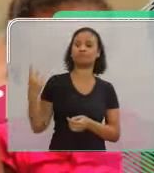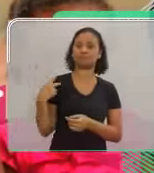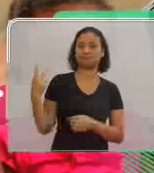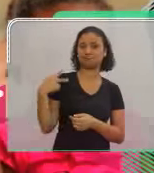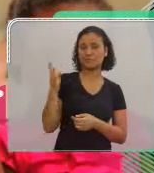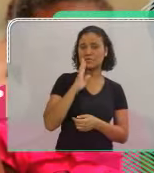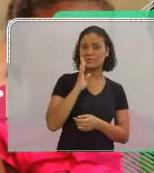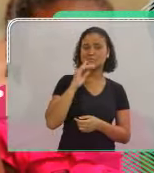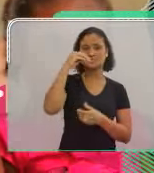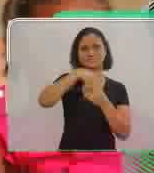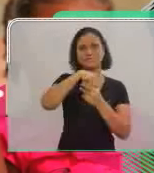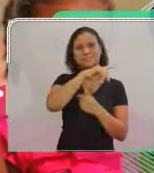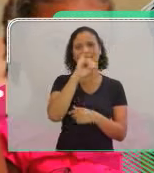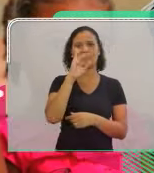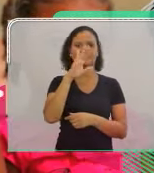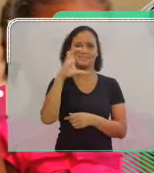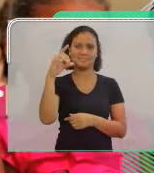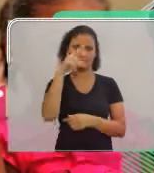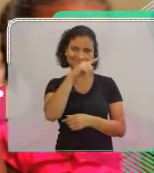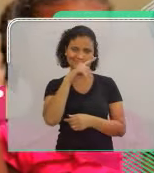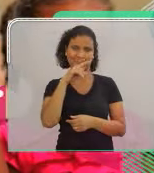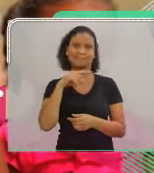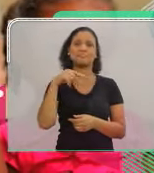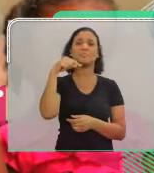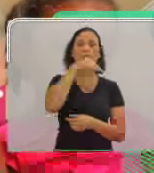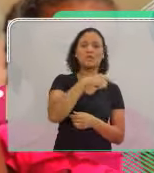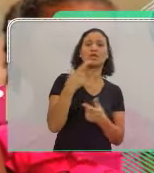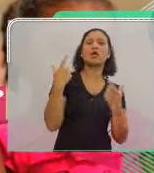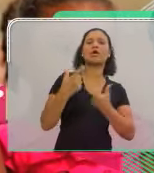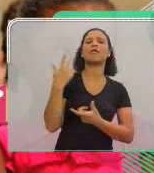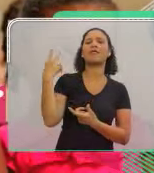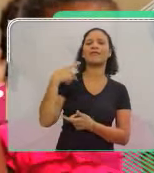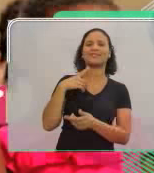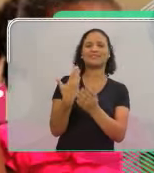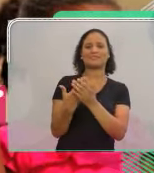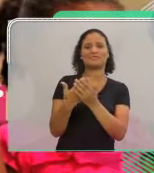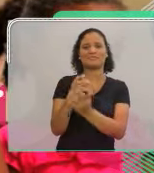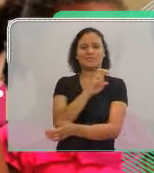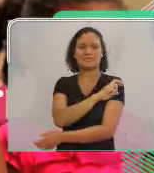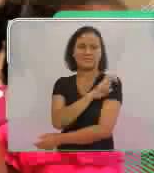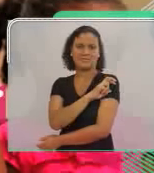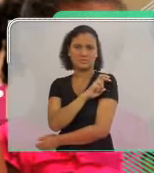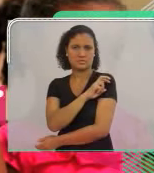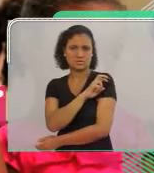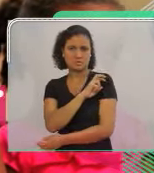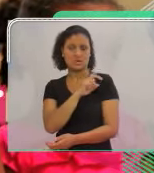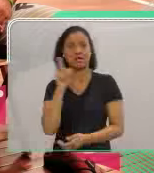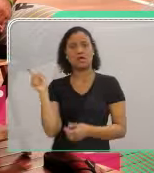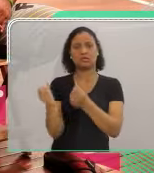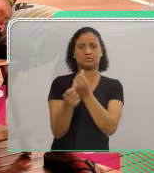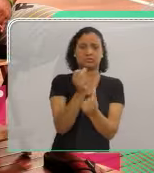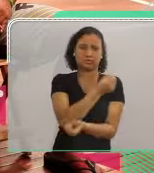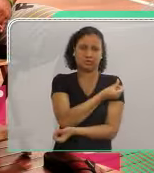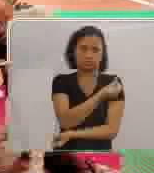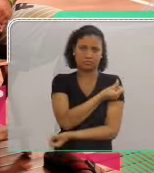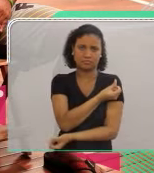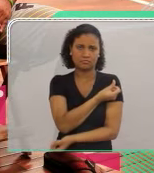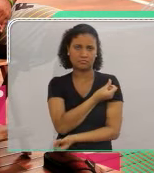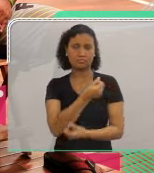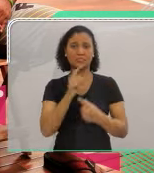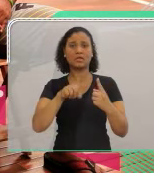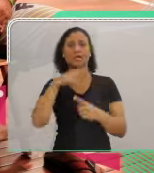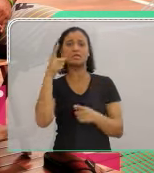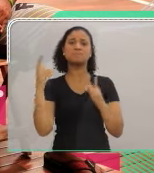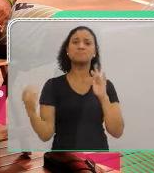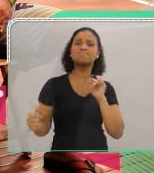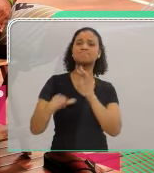nos conhecemos no Instituto Benjamin Constant, onde eu cursava a 5ª série e ele a 6ª. O primeiro contato com ele